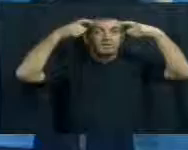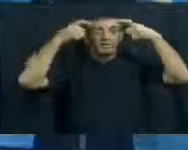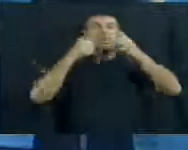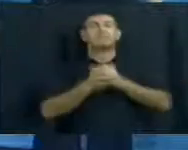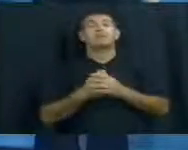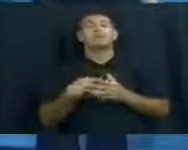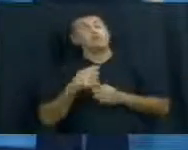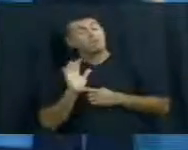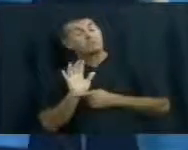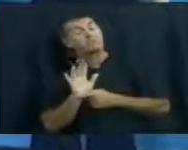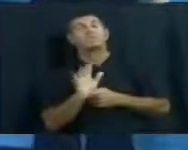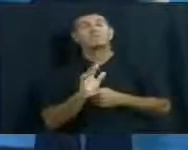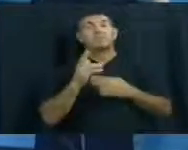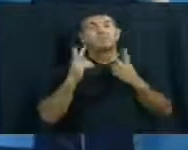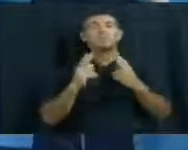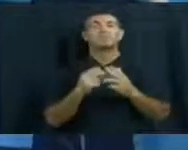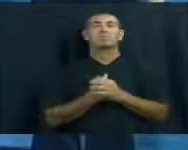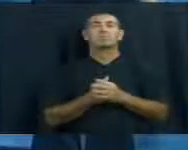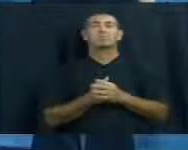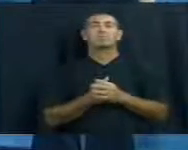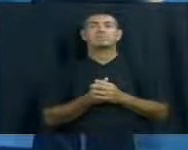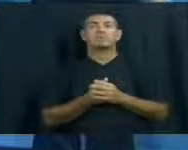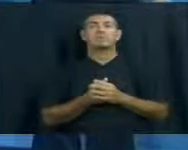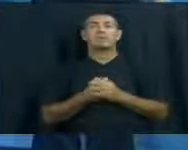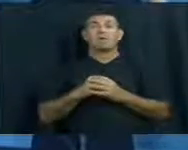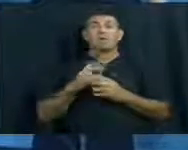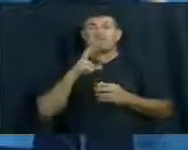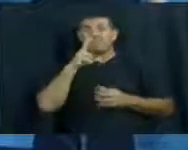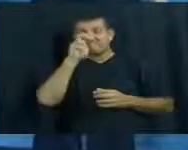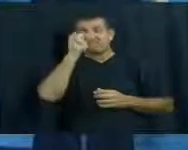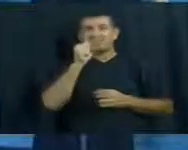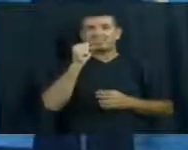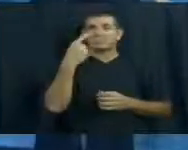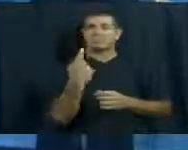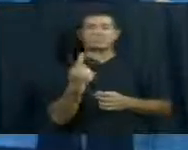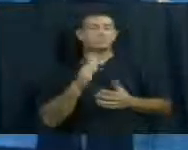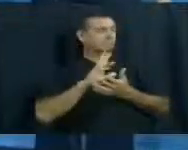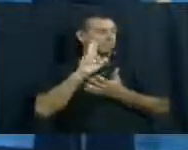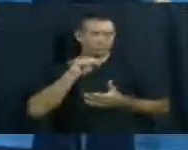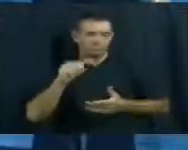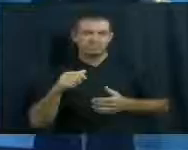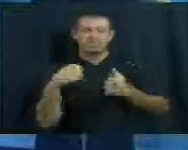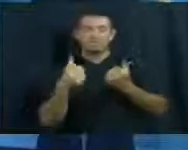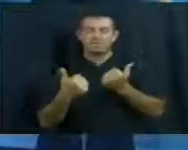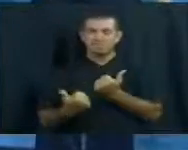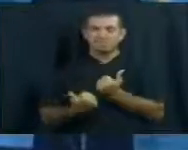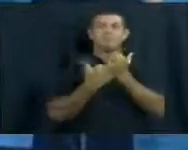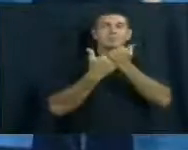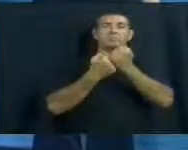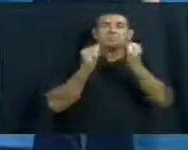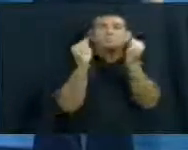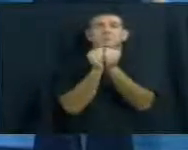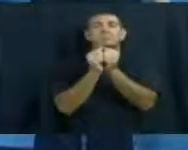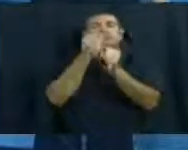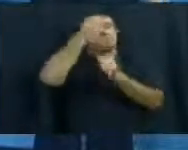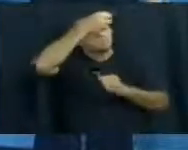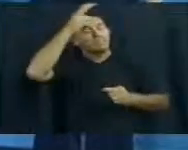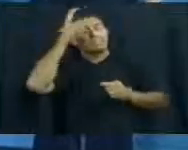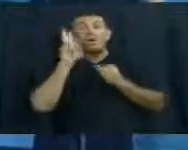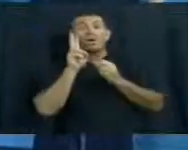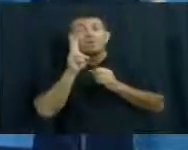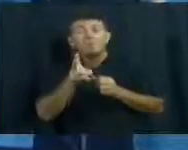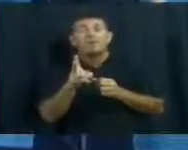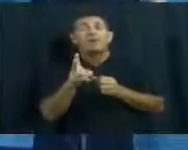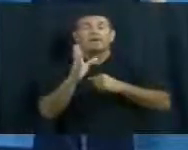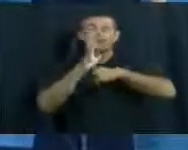Humildemente. Mas ninguém é forte sozinho. Verdade. Então ninguém faz nada sozinho. Se não, não fosse o poder público, nesse olhar